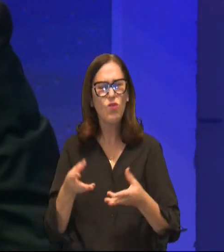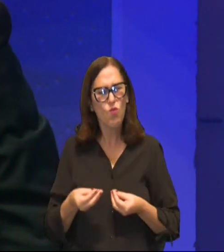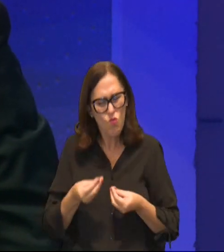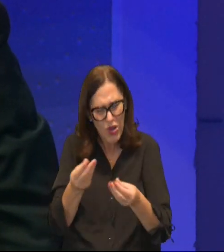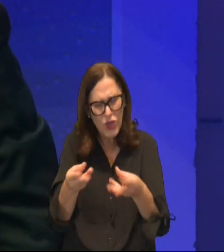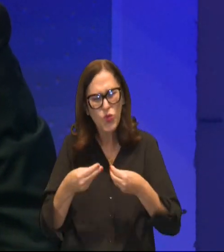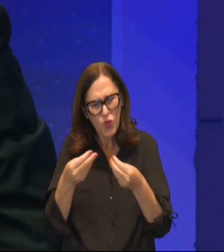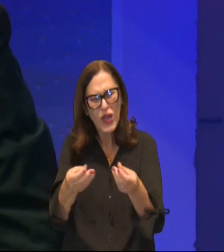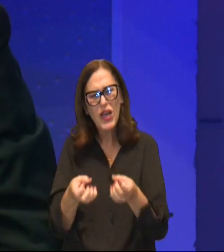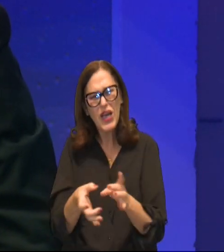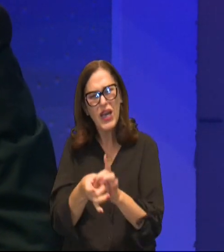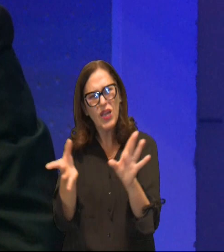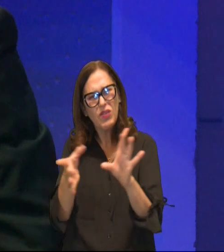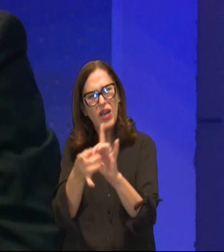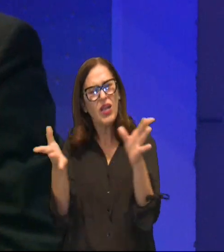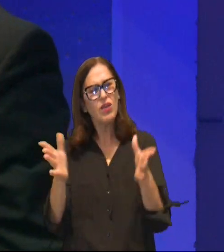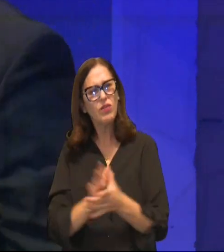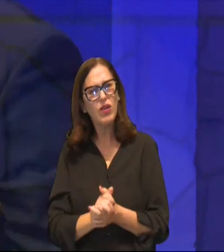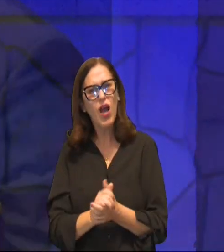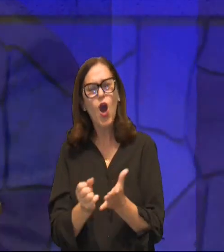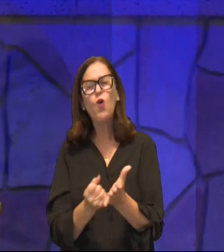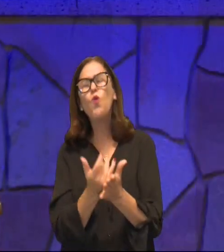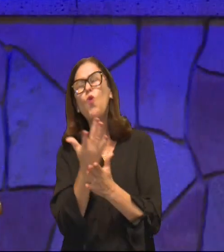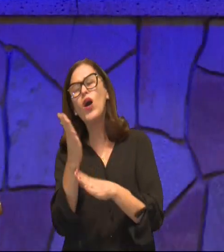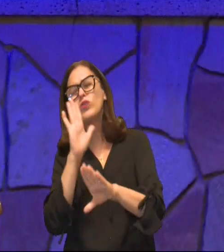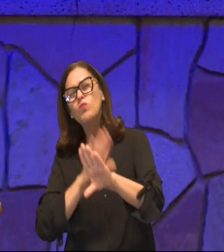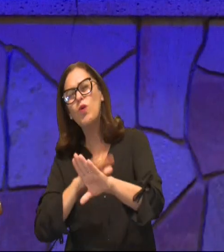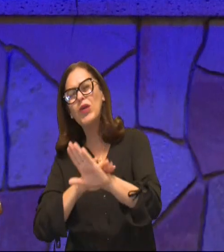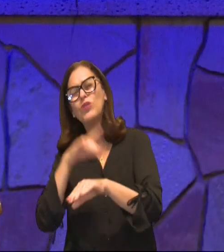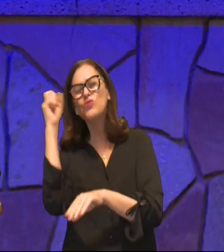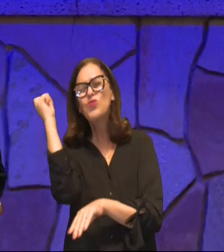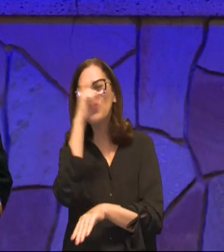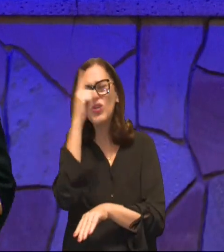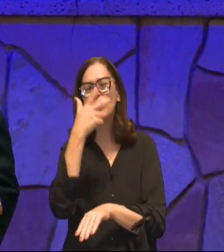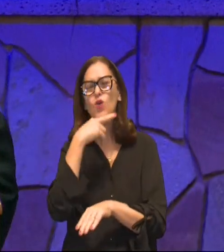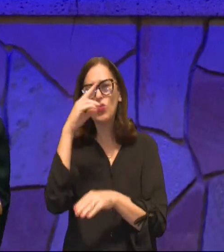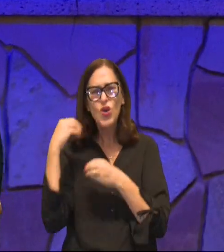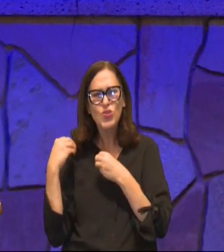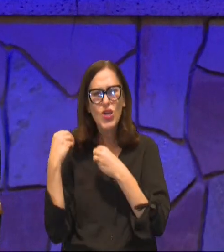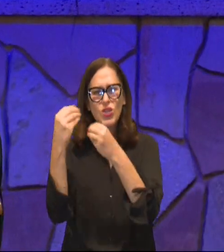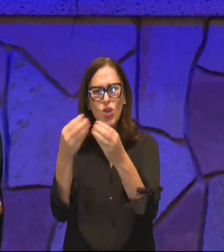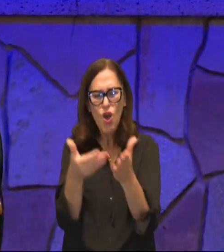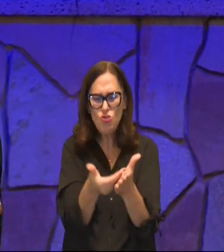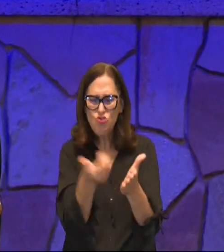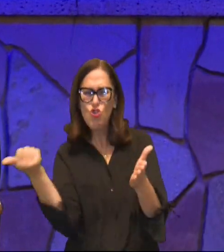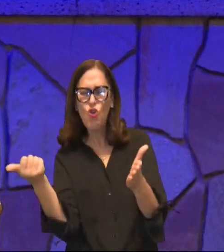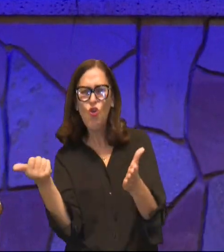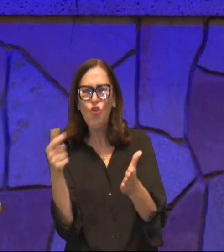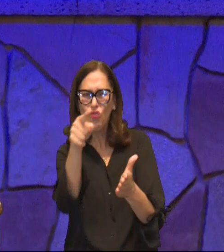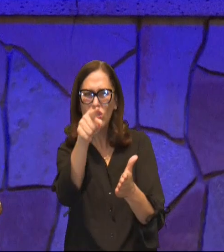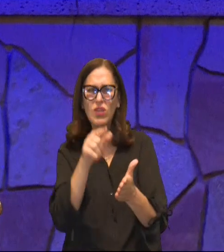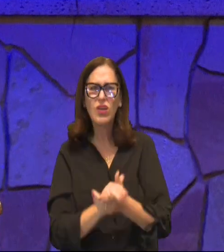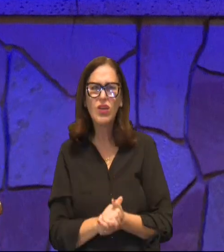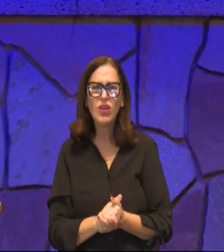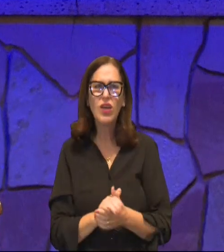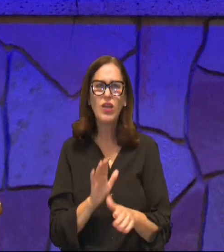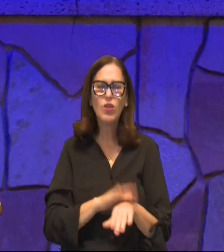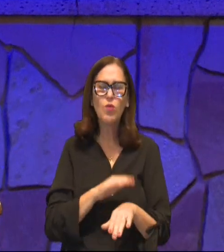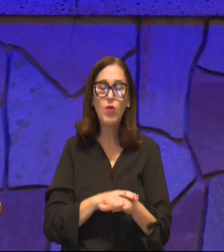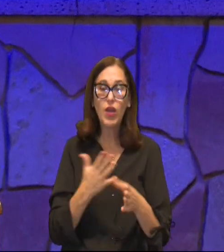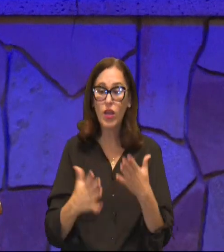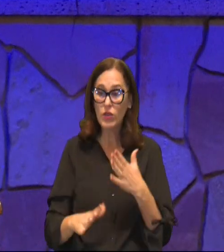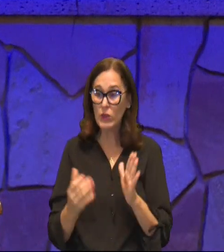quantos livramentos, quantas situações difíceis o Senhor já tirou você, e naquele momento algumas